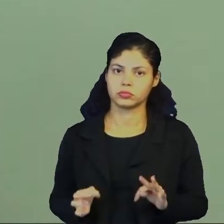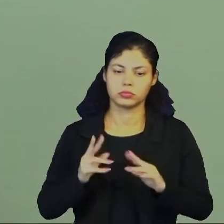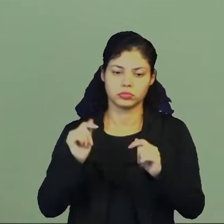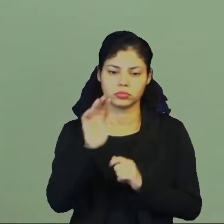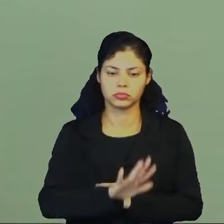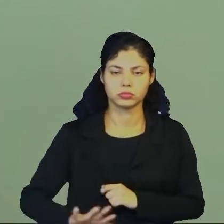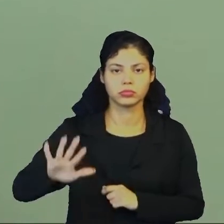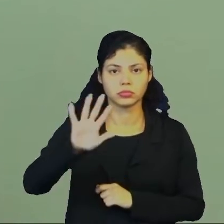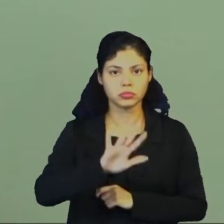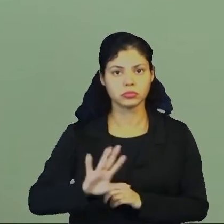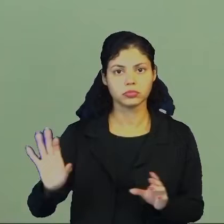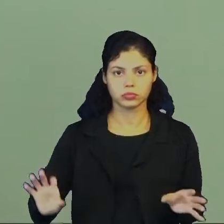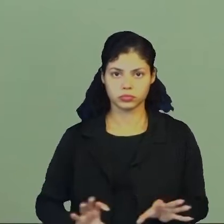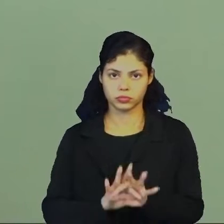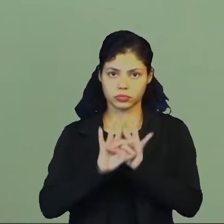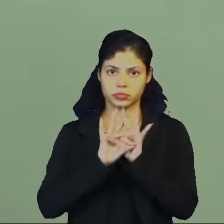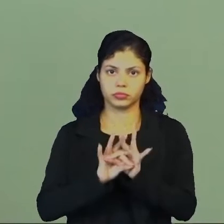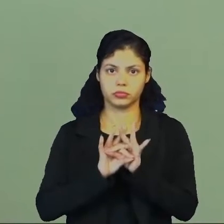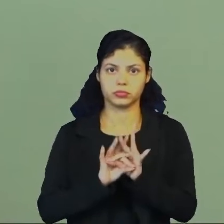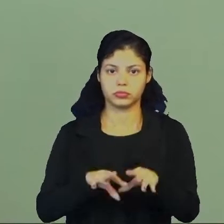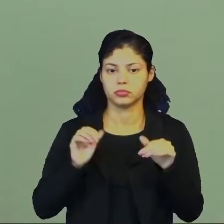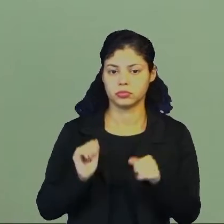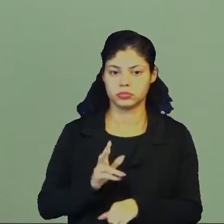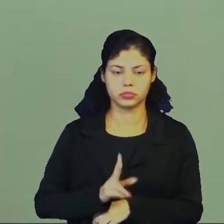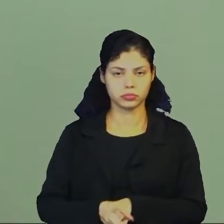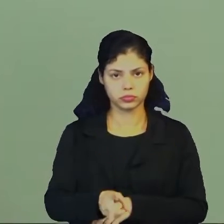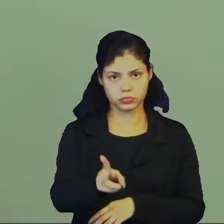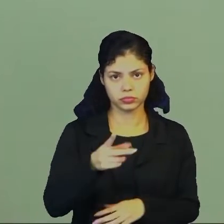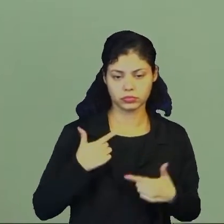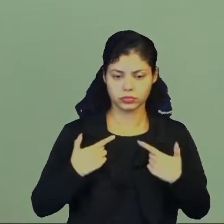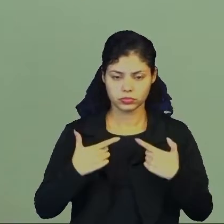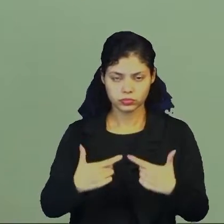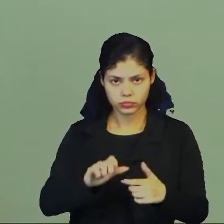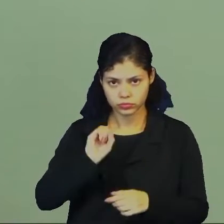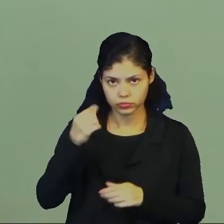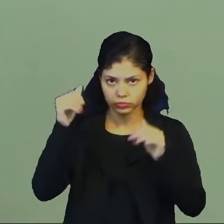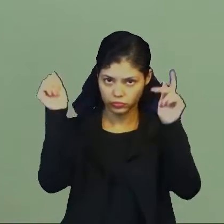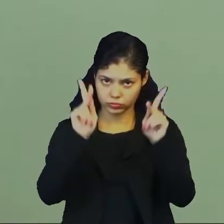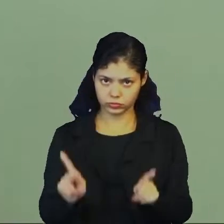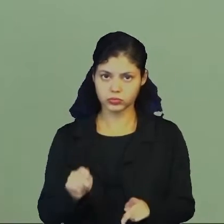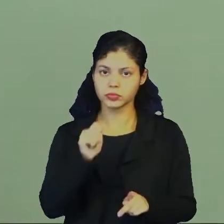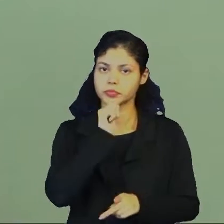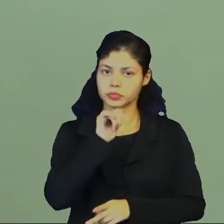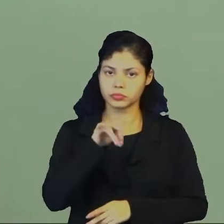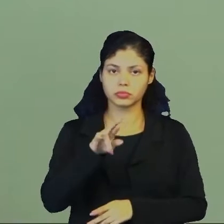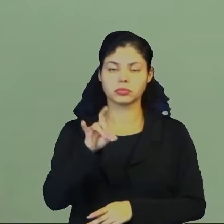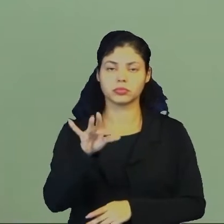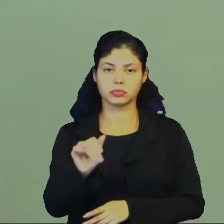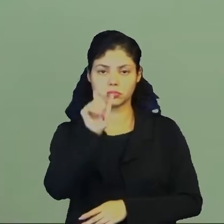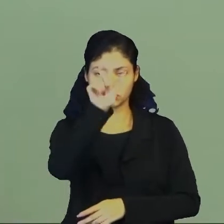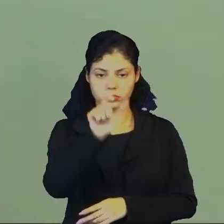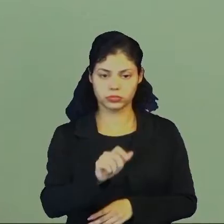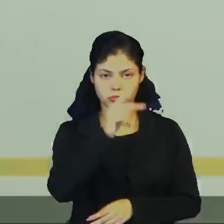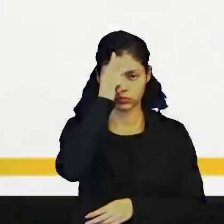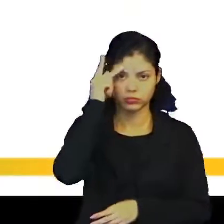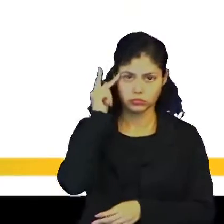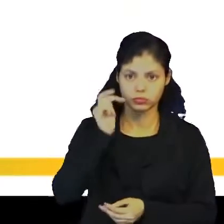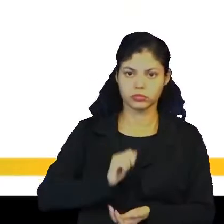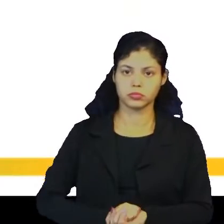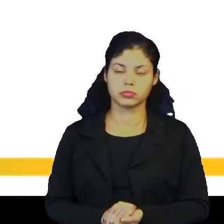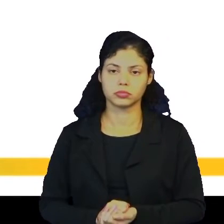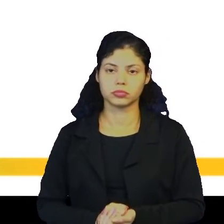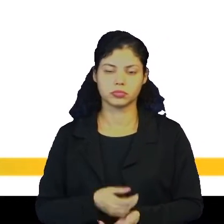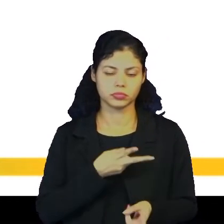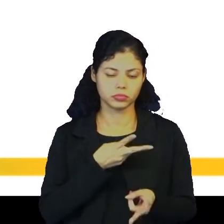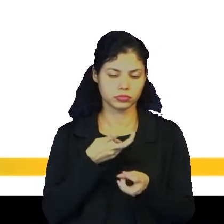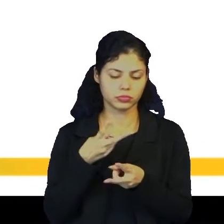as nações filiadas à ONU para que seja mantido em guerra ou em paz a dignidade da pessoa humana.